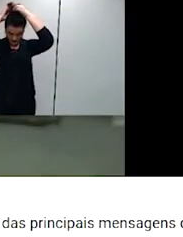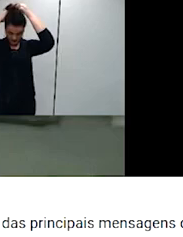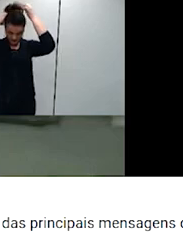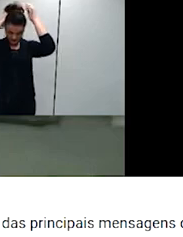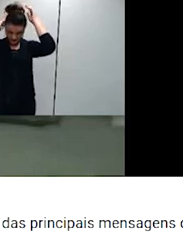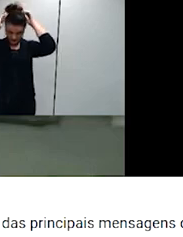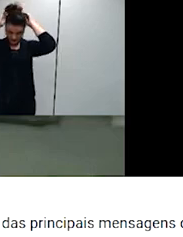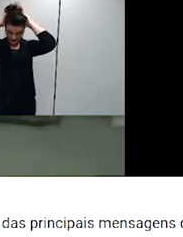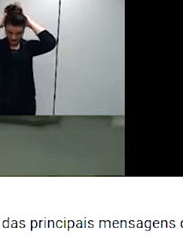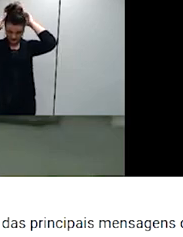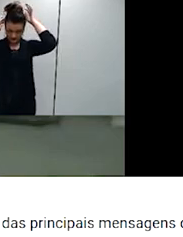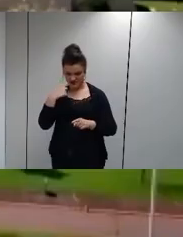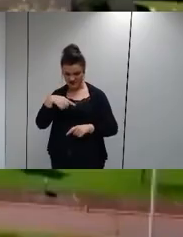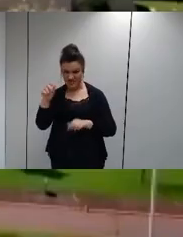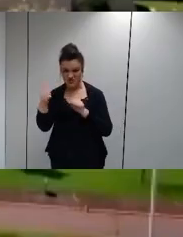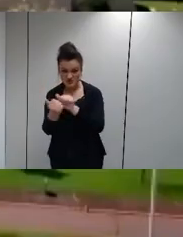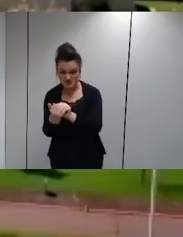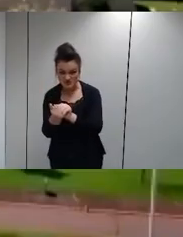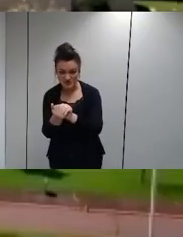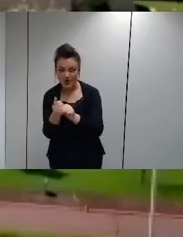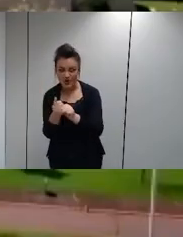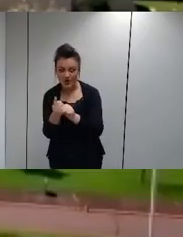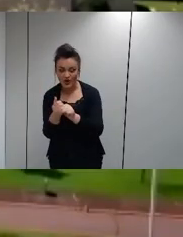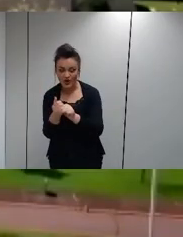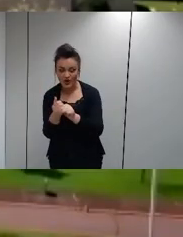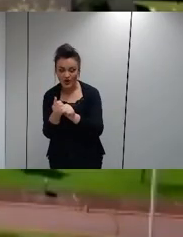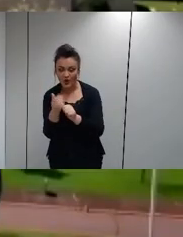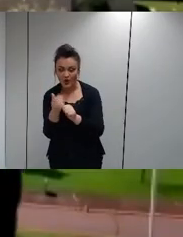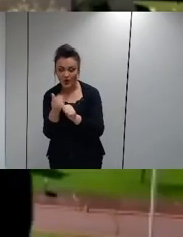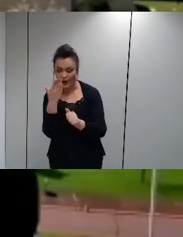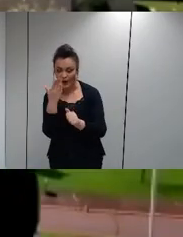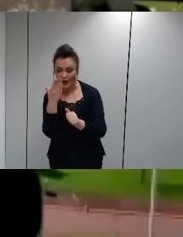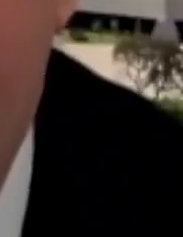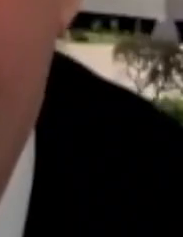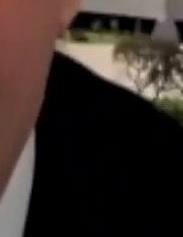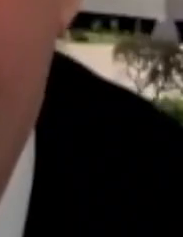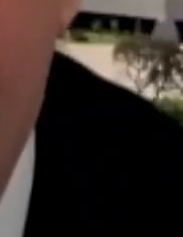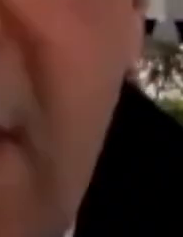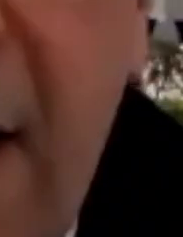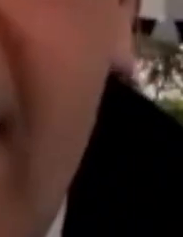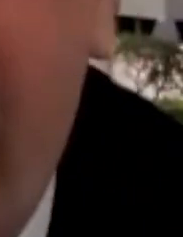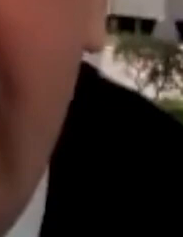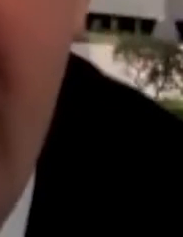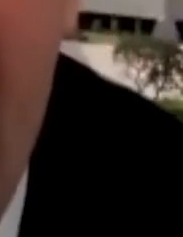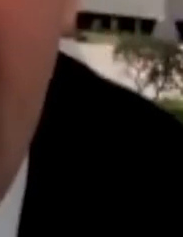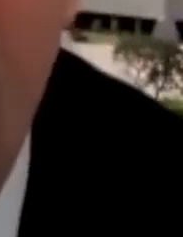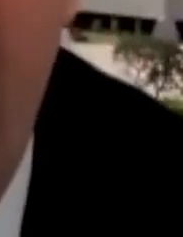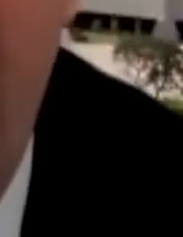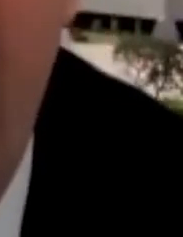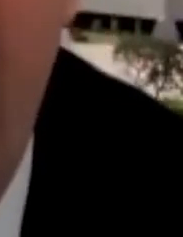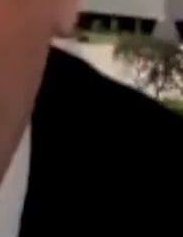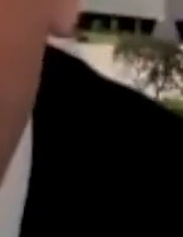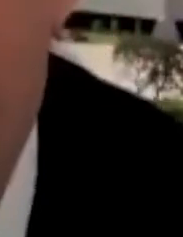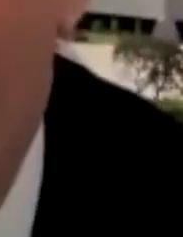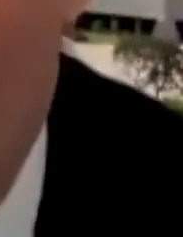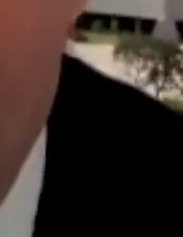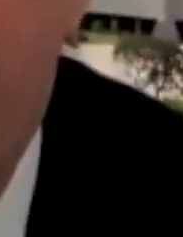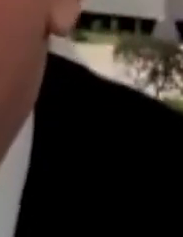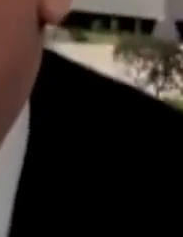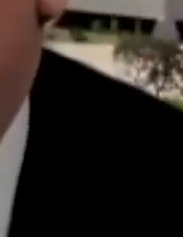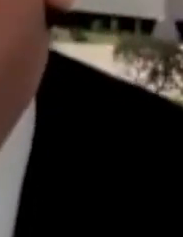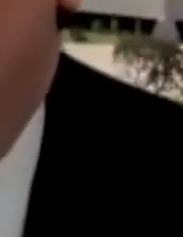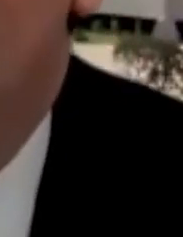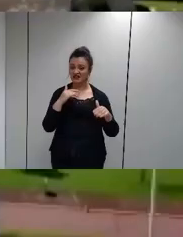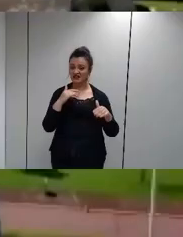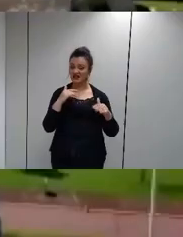trabalho remoto foi um dos temas. O ministro do STJ, Vilas Boas Cueva, que mesmo antes da pandemia já tinha parte da equipe em